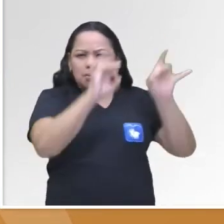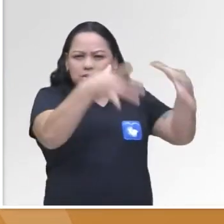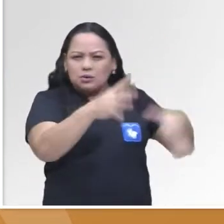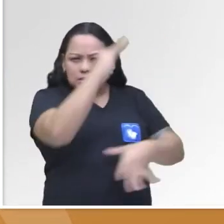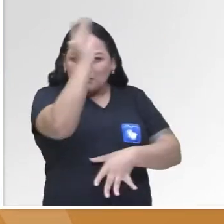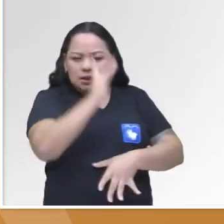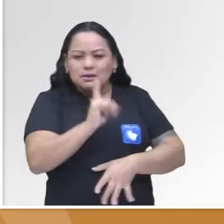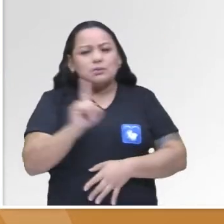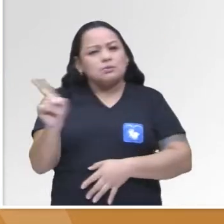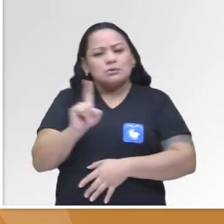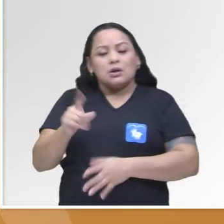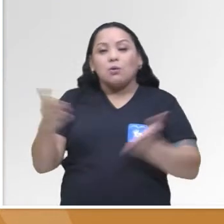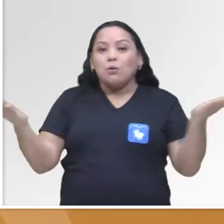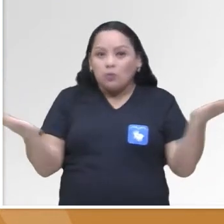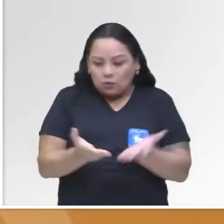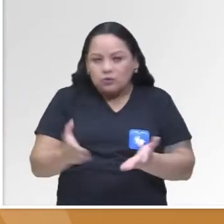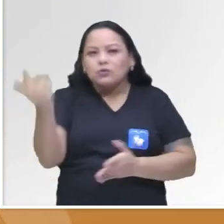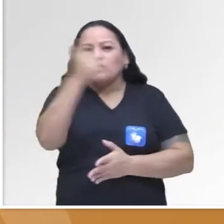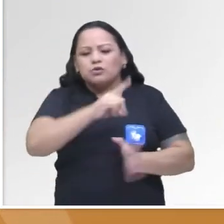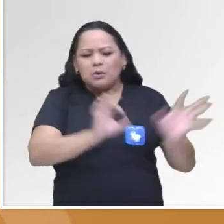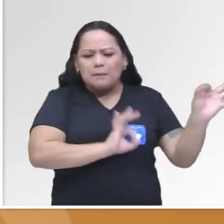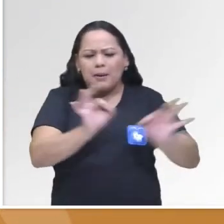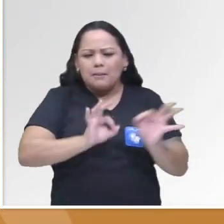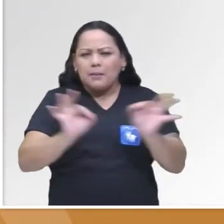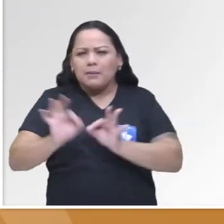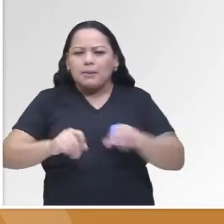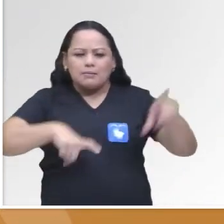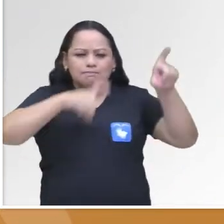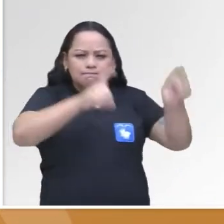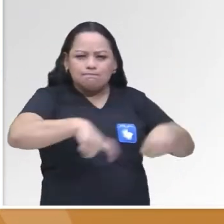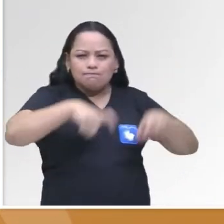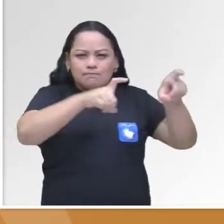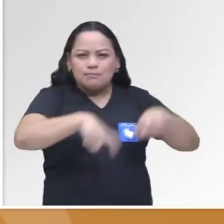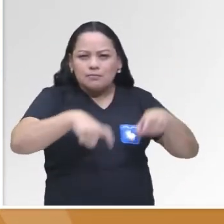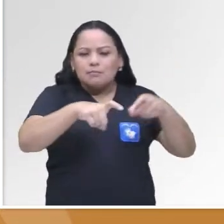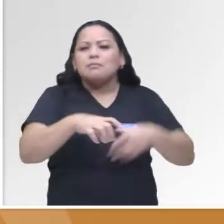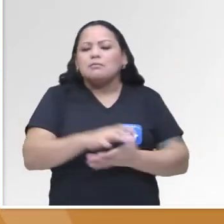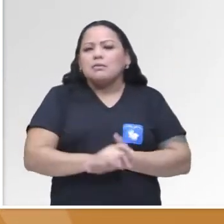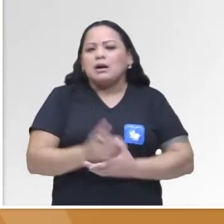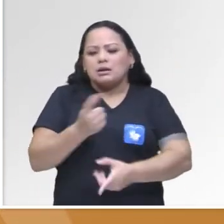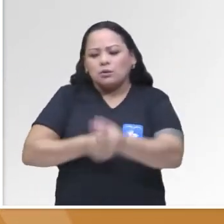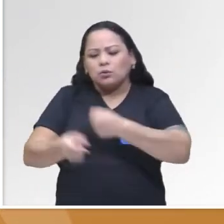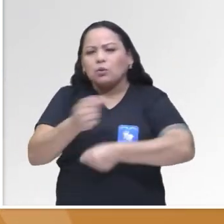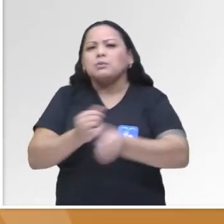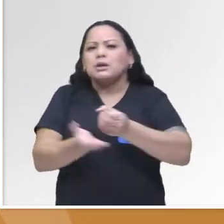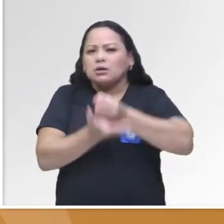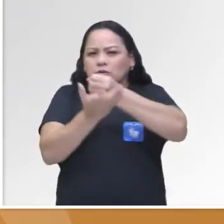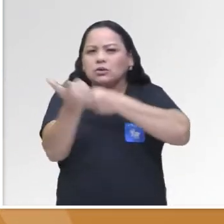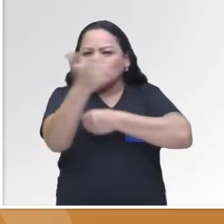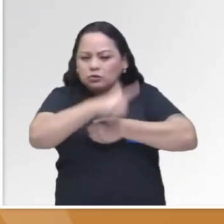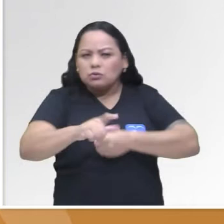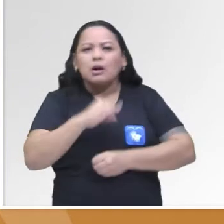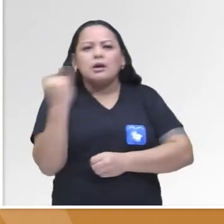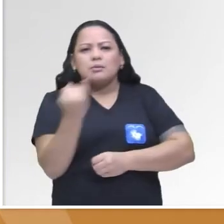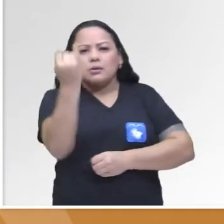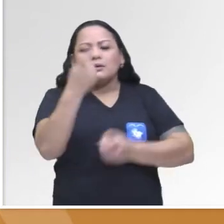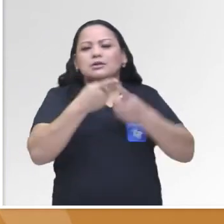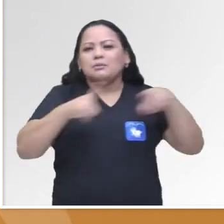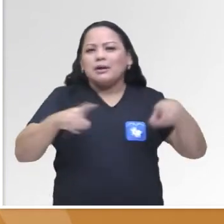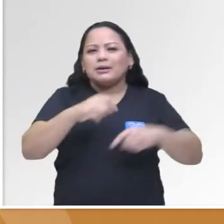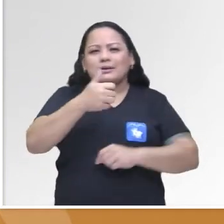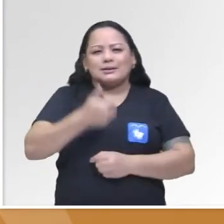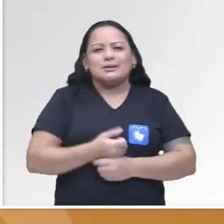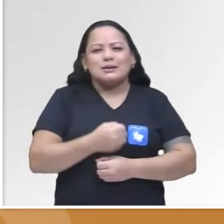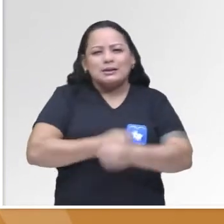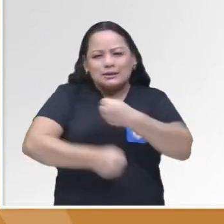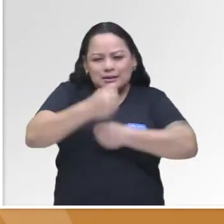que até hoje a produção agrária é um dos carros-chefes da nossa economia. Mas, no entanto, nesses primeiros 15 anos de